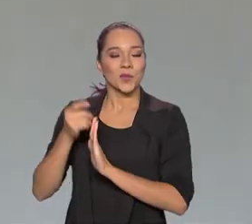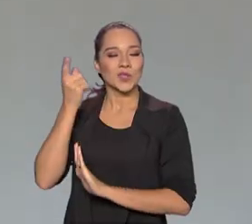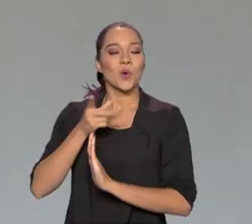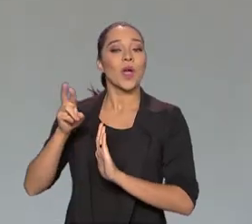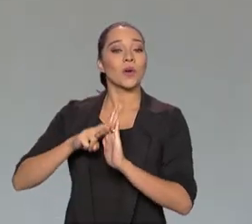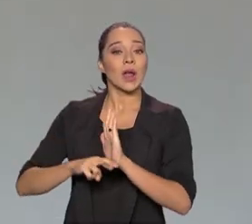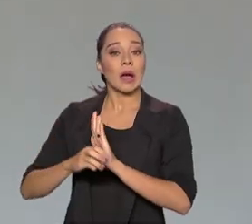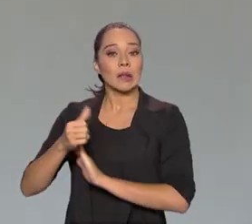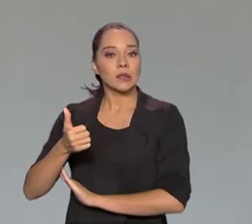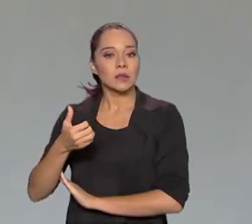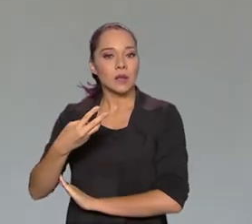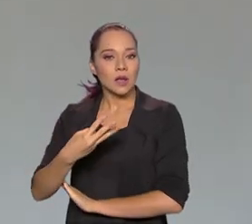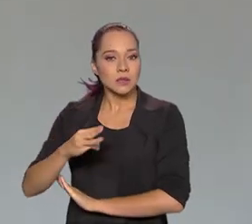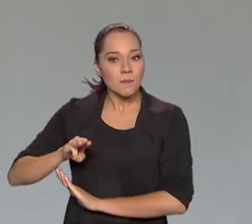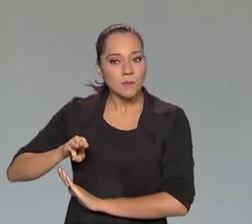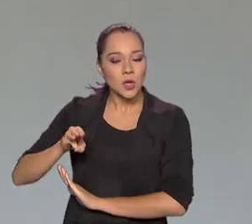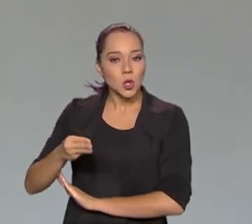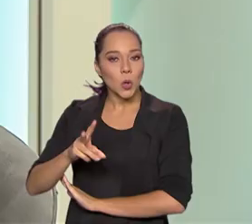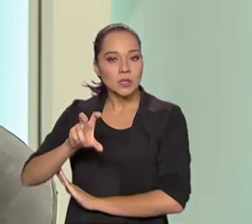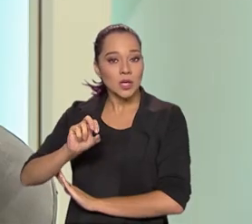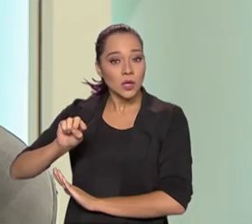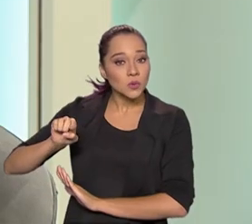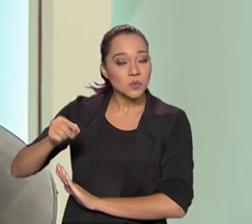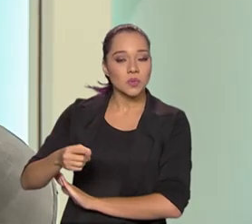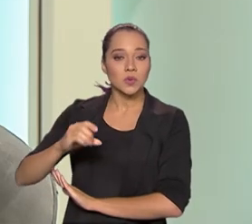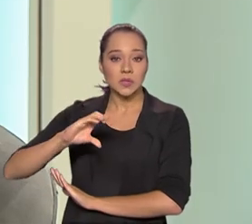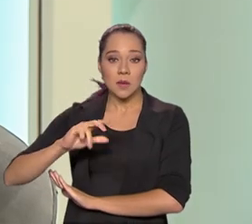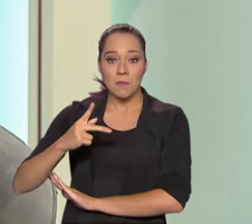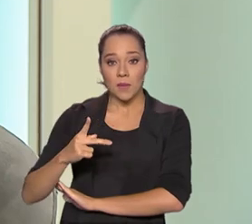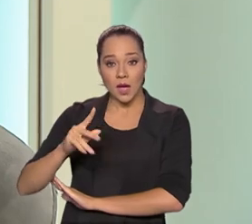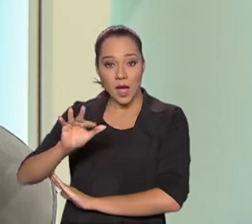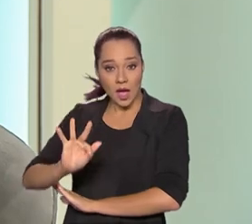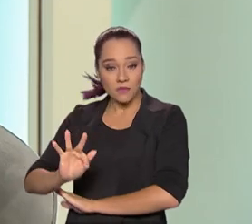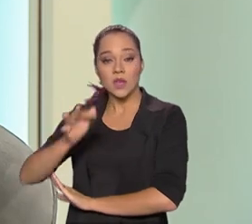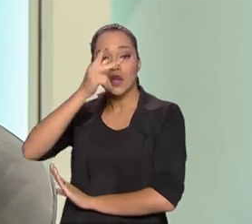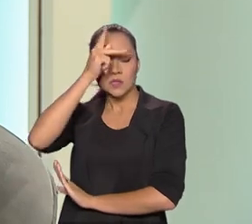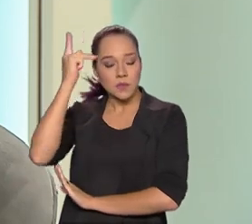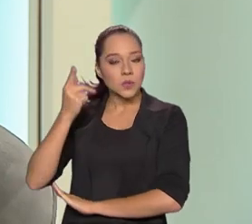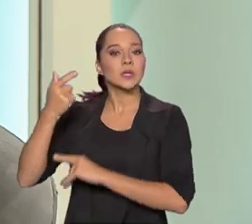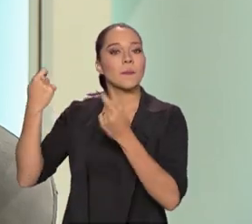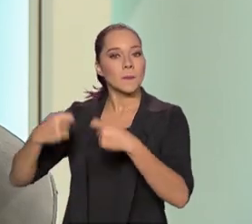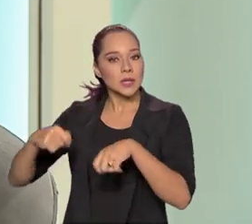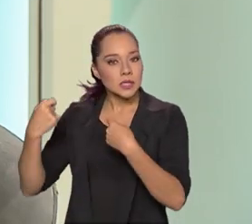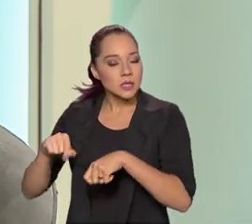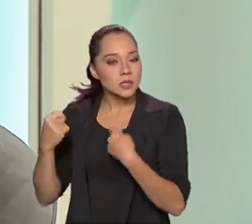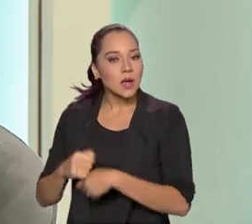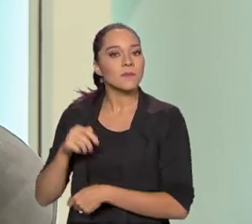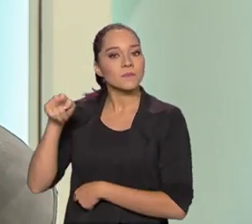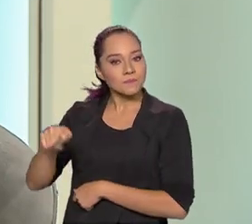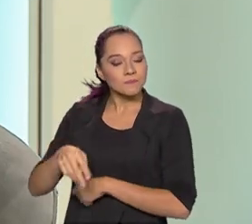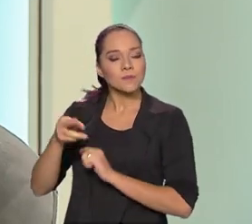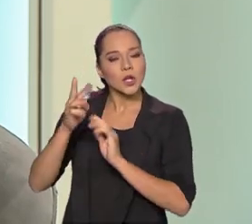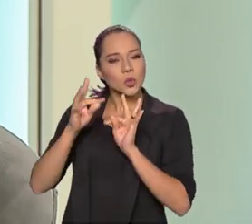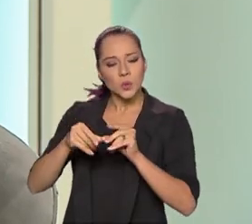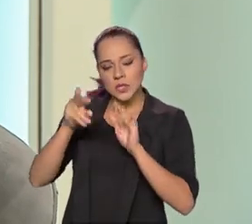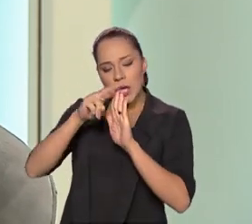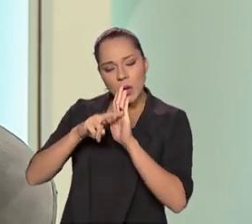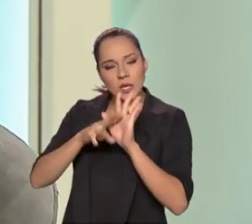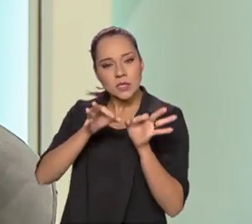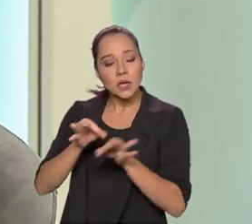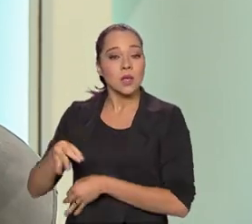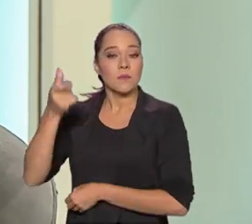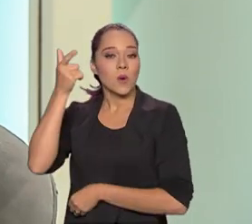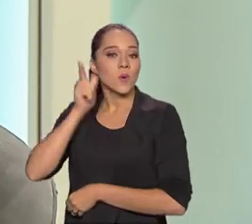regularizar 13 milhões e 500 mil CPFs de pessoas que necessitavam dessa regularização para,